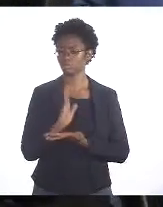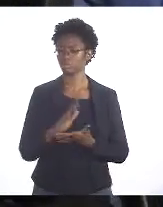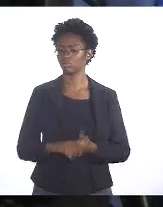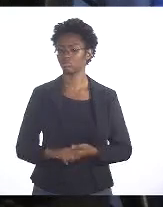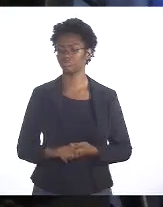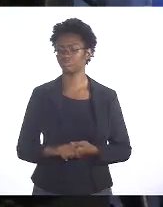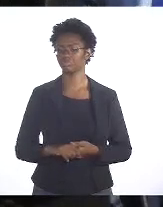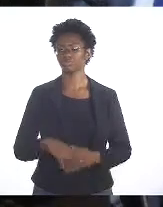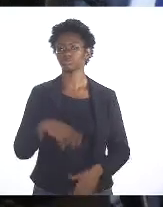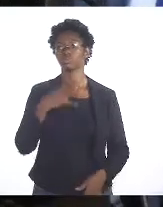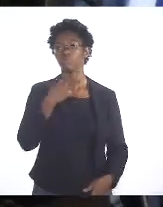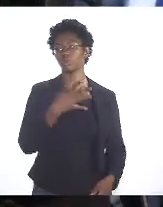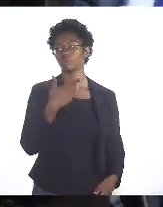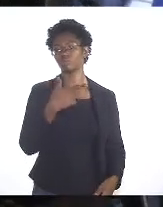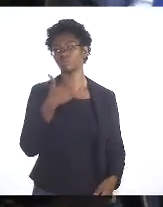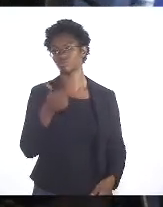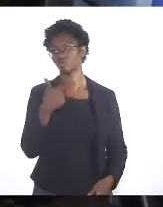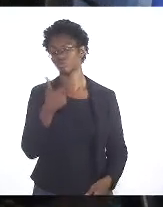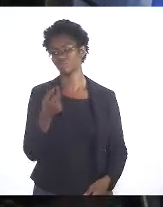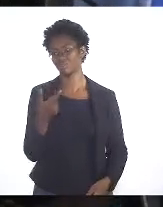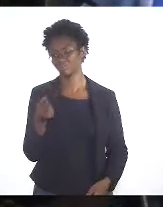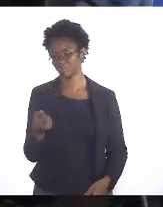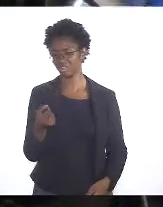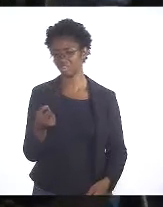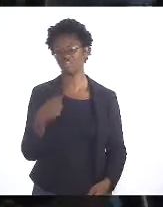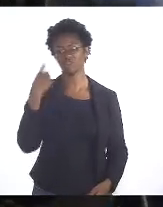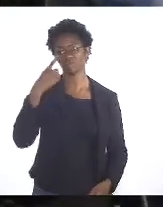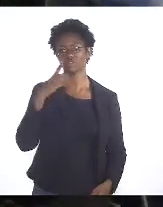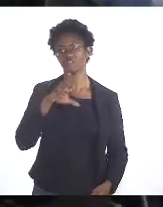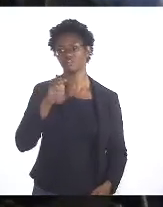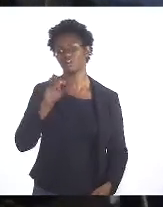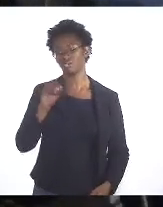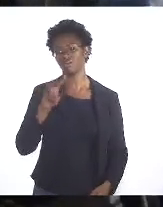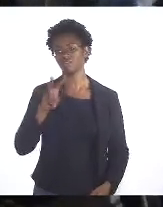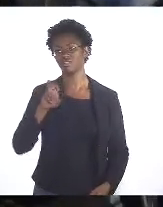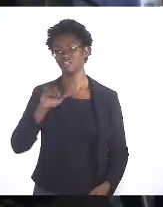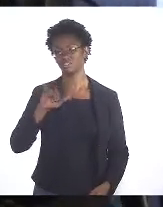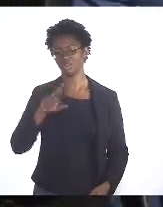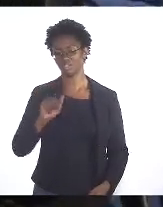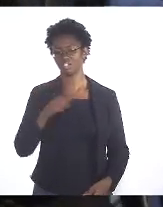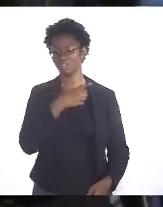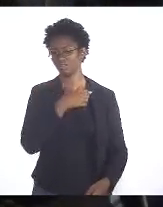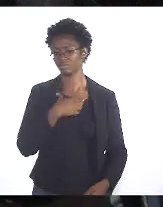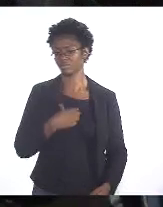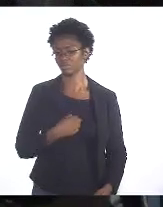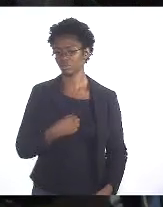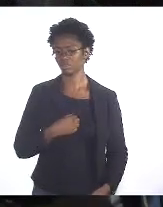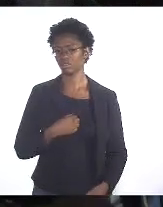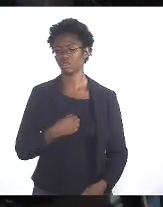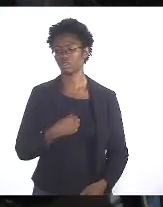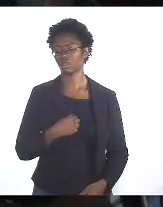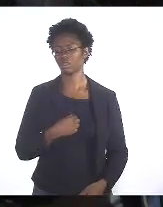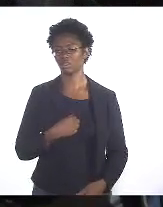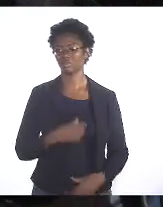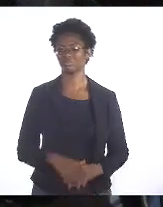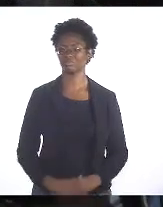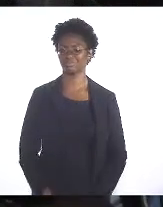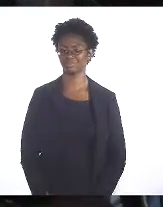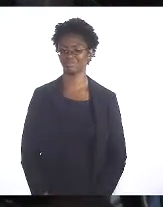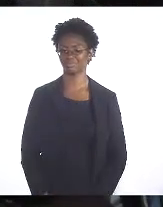resolução 421/2020, da autoria do deputado Léo Vieira. Concede medalha Tiradentes.